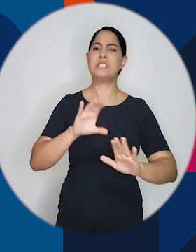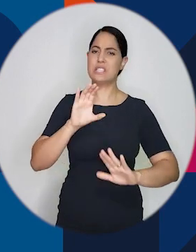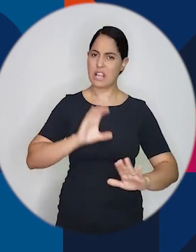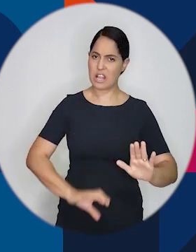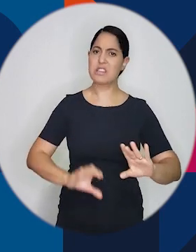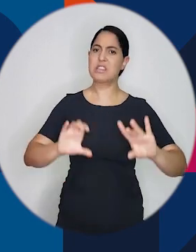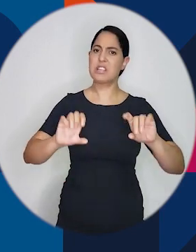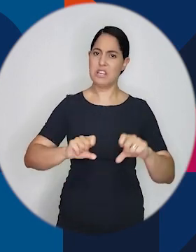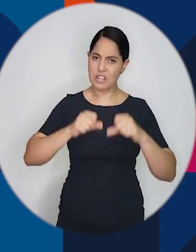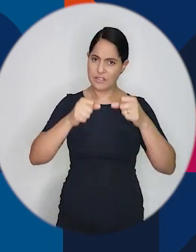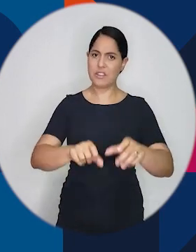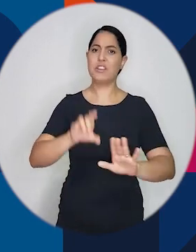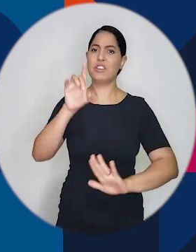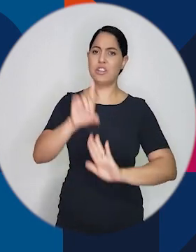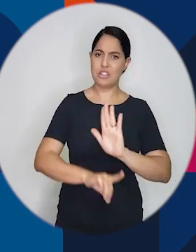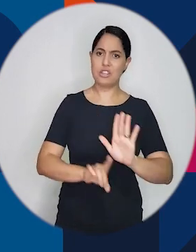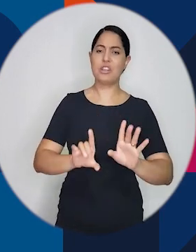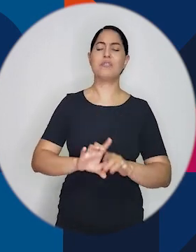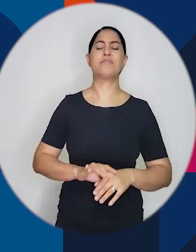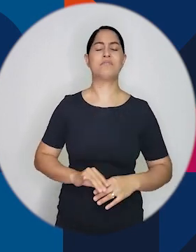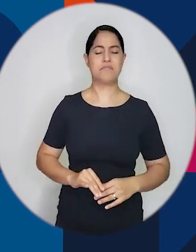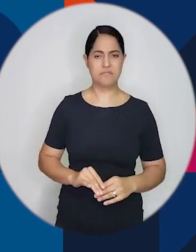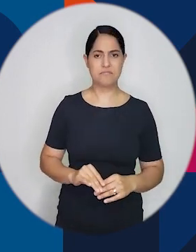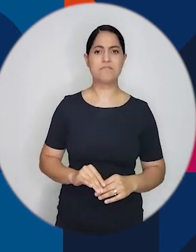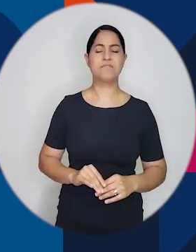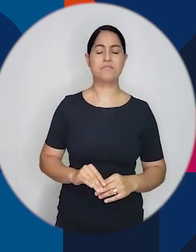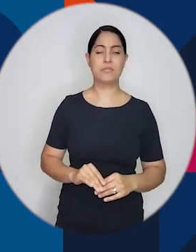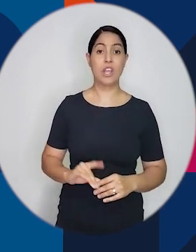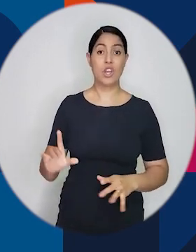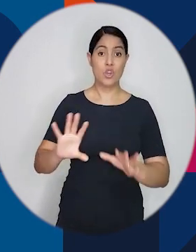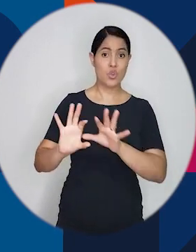da cidadania e do Estado de Direito.